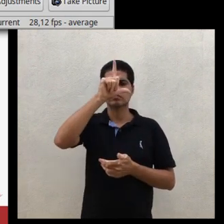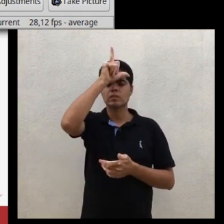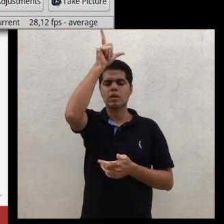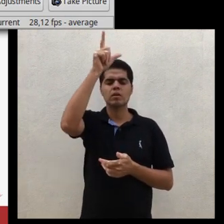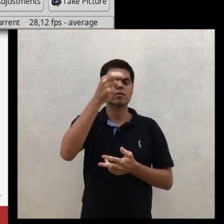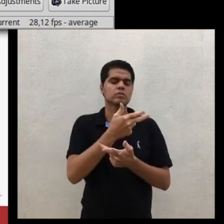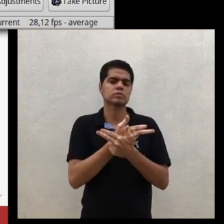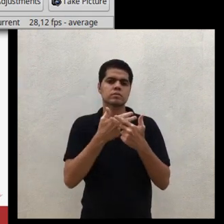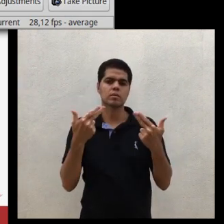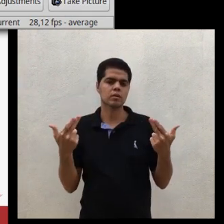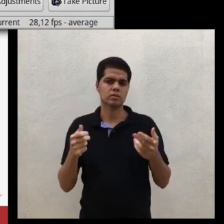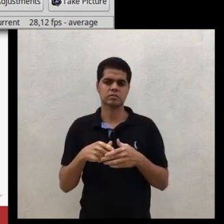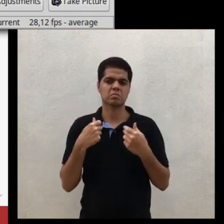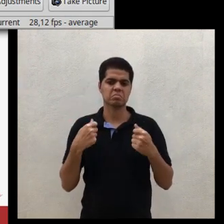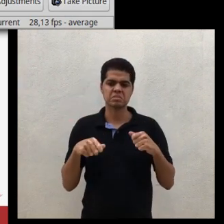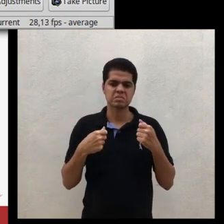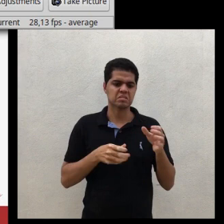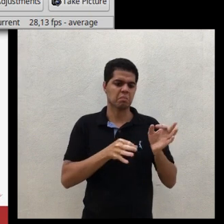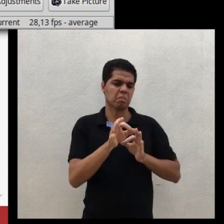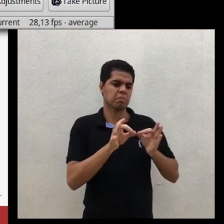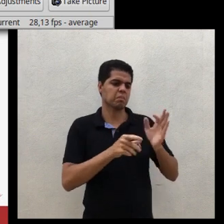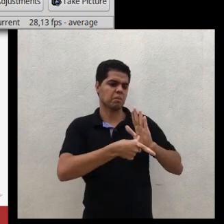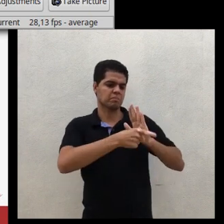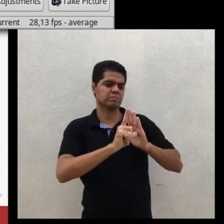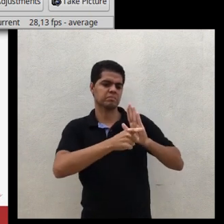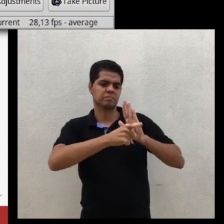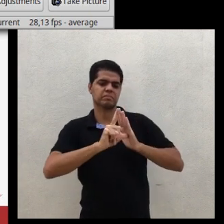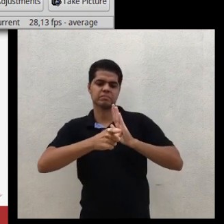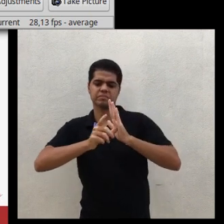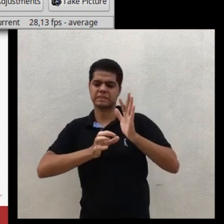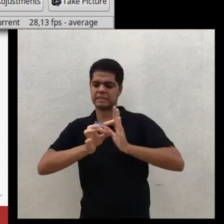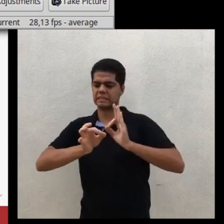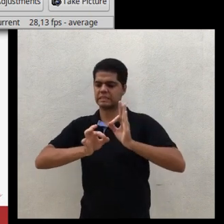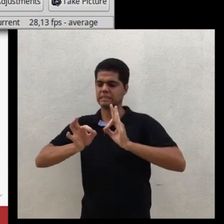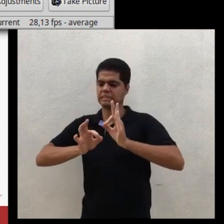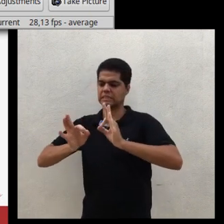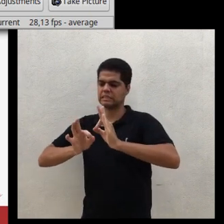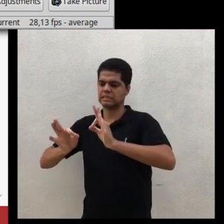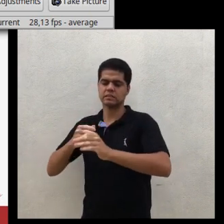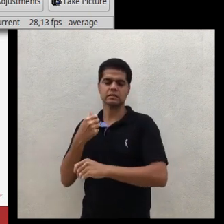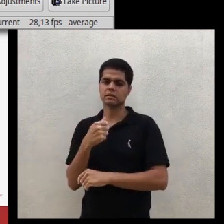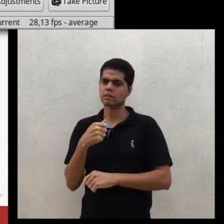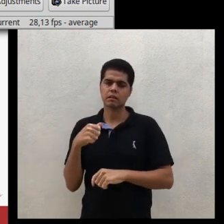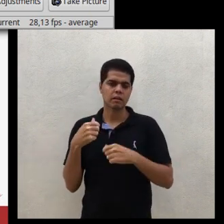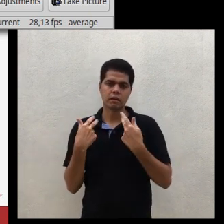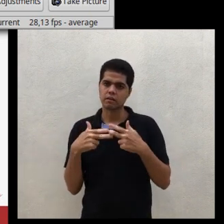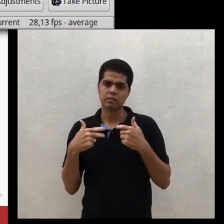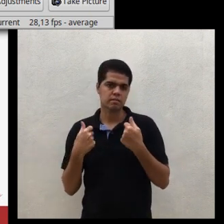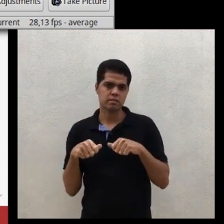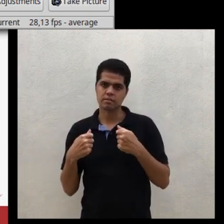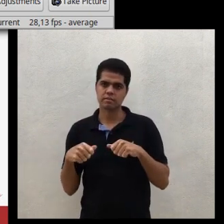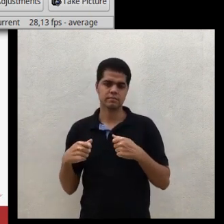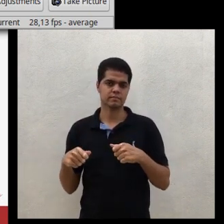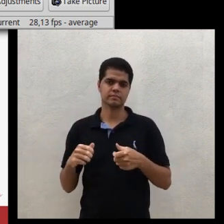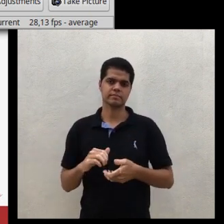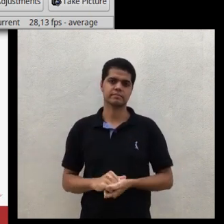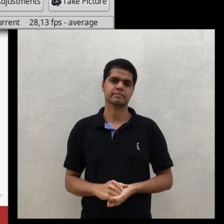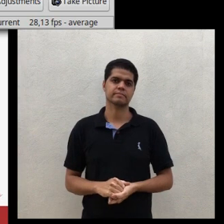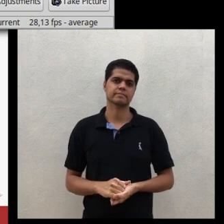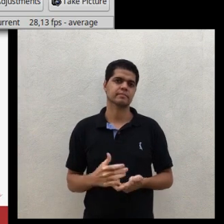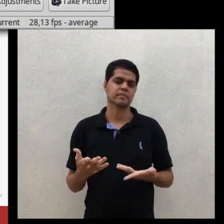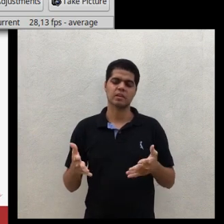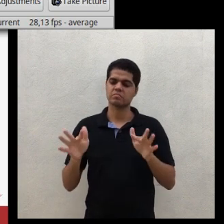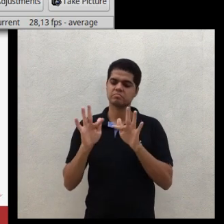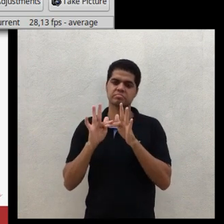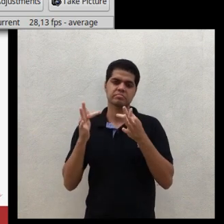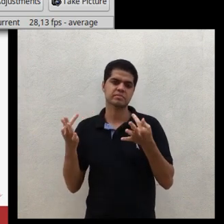ferramenta de lógica fuzzy, em que você não precisa programar nada, igual a gente fez ali no JFuzzyLogic, a gente teve que programar. Aqui não precisa de